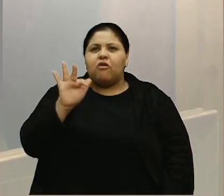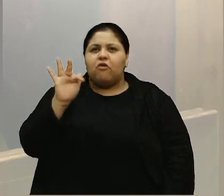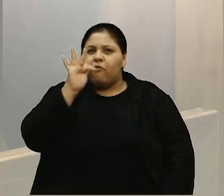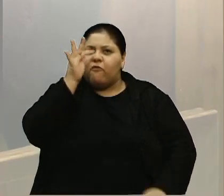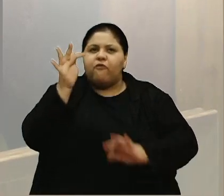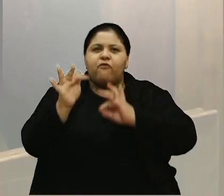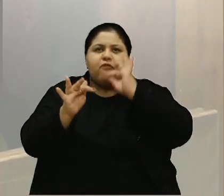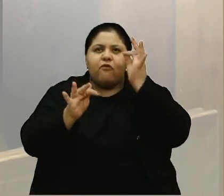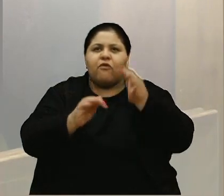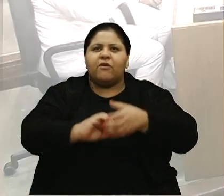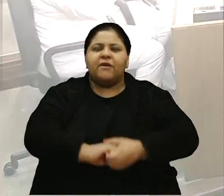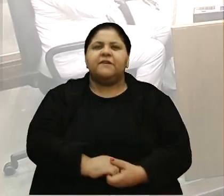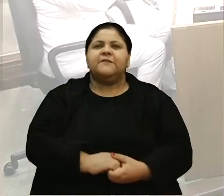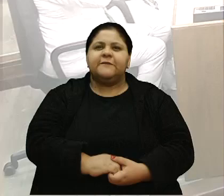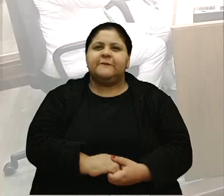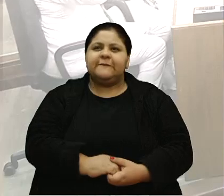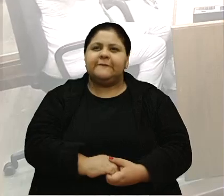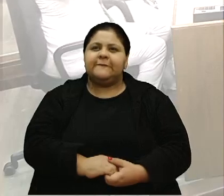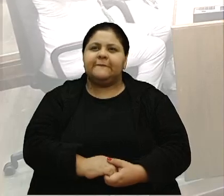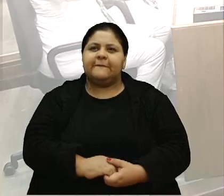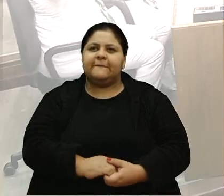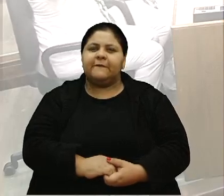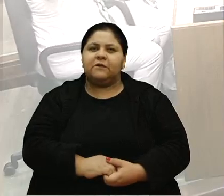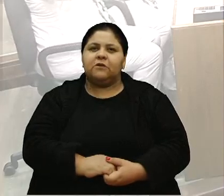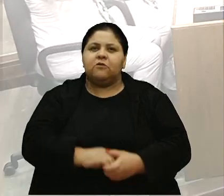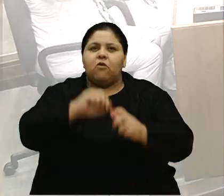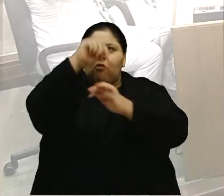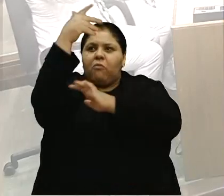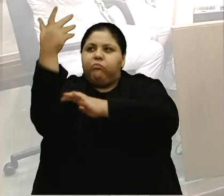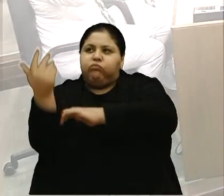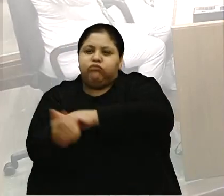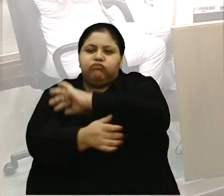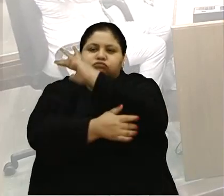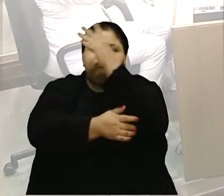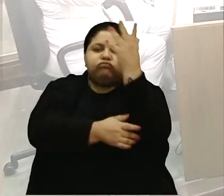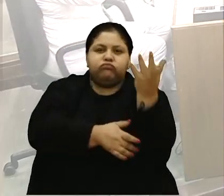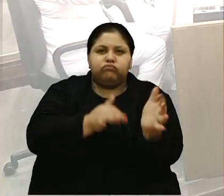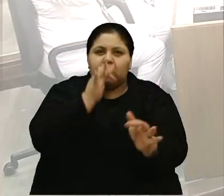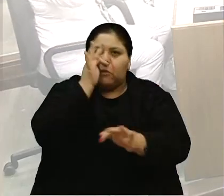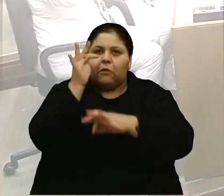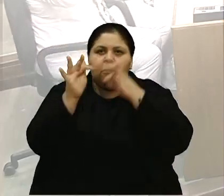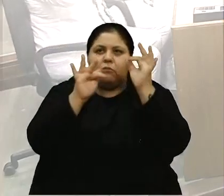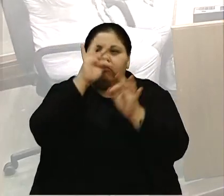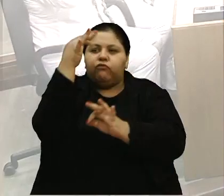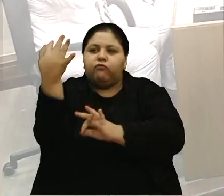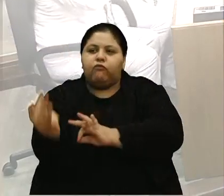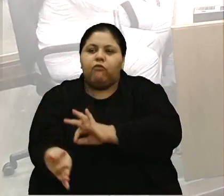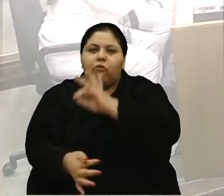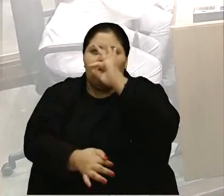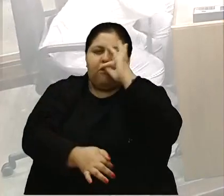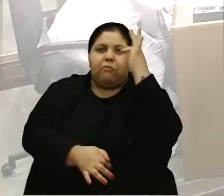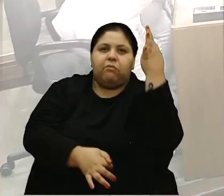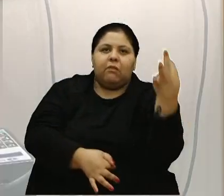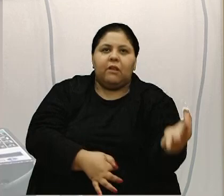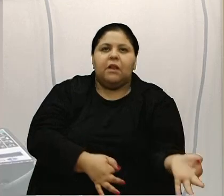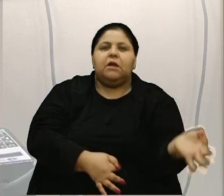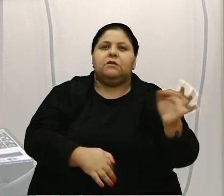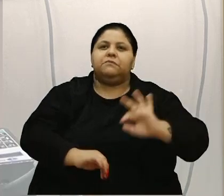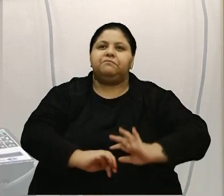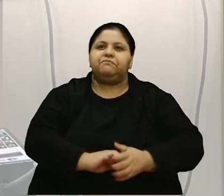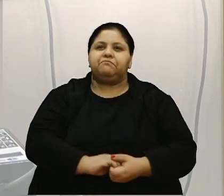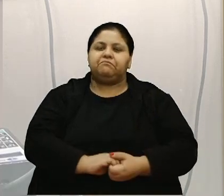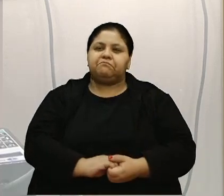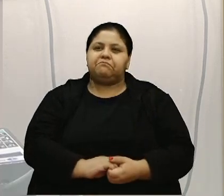Tá caindo flor, tá caindo flor, tá caindo flor,